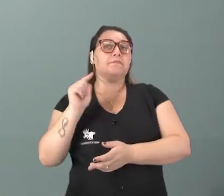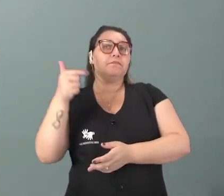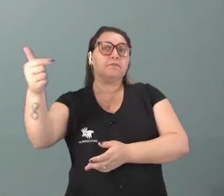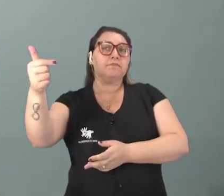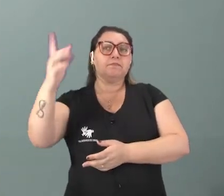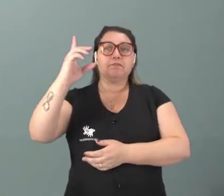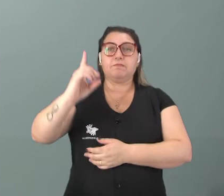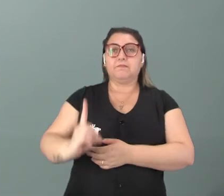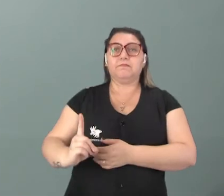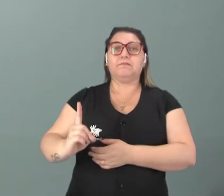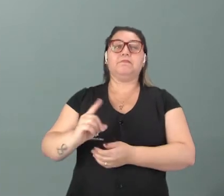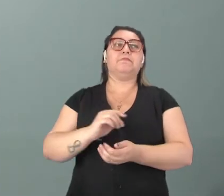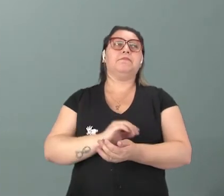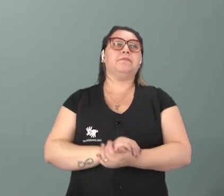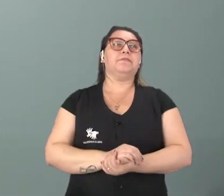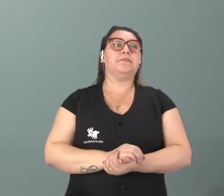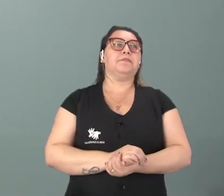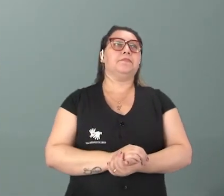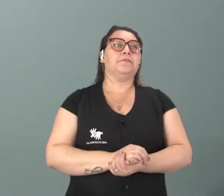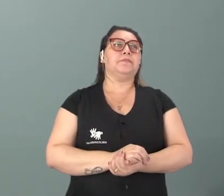direito?